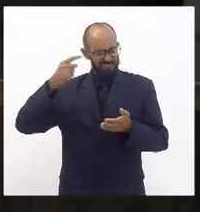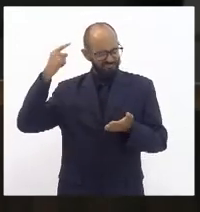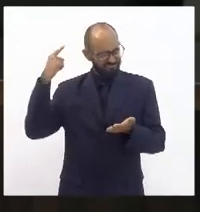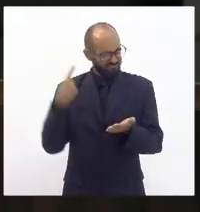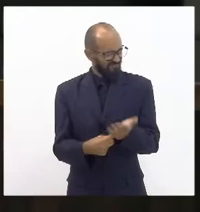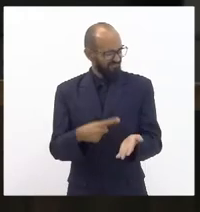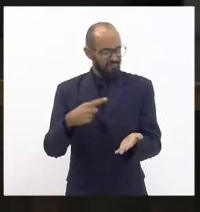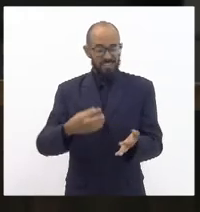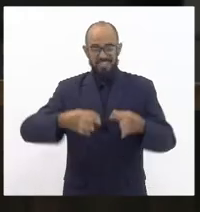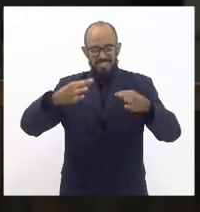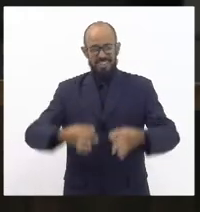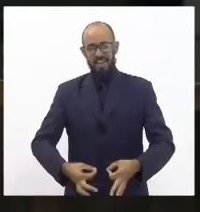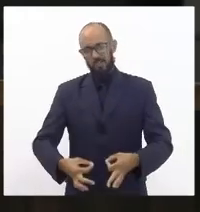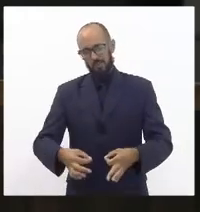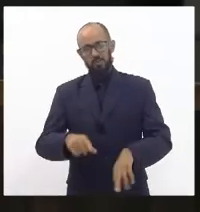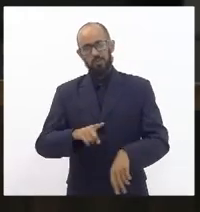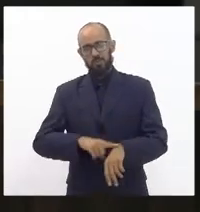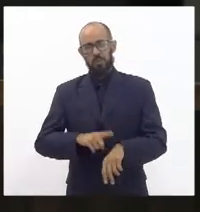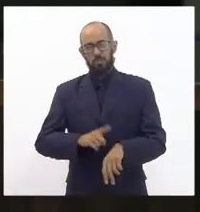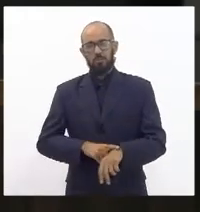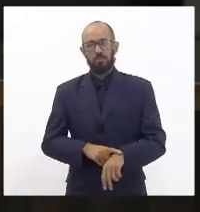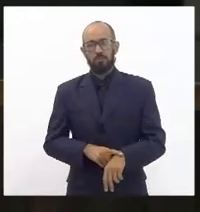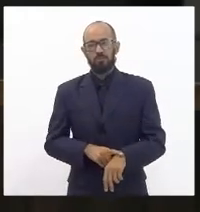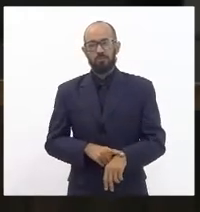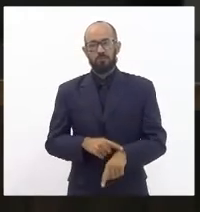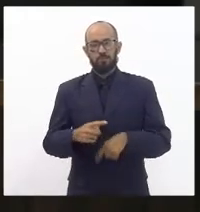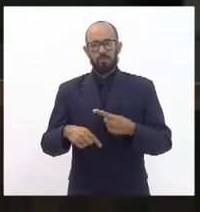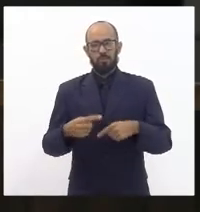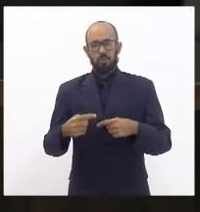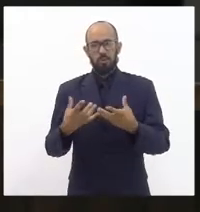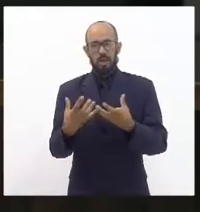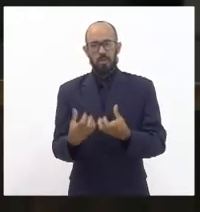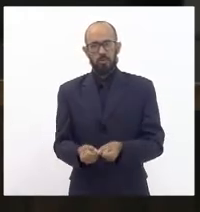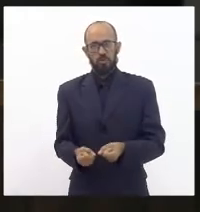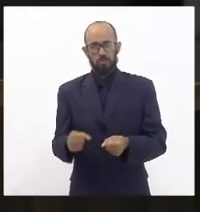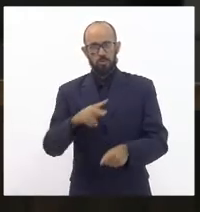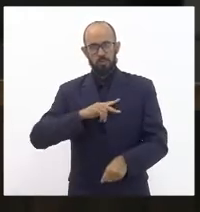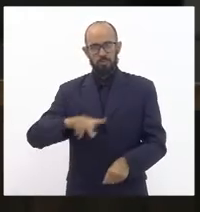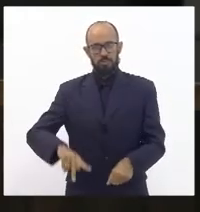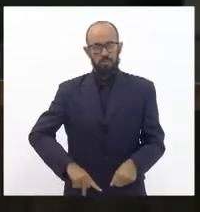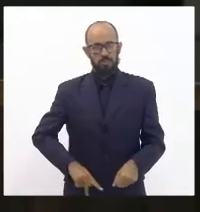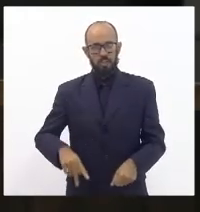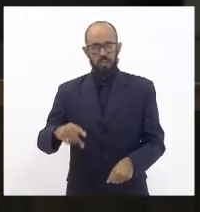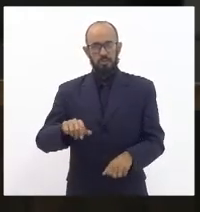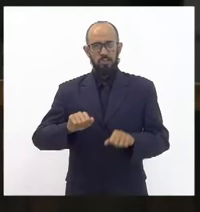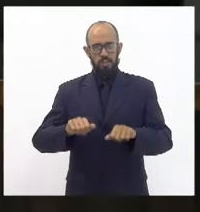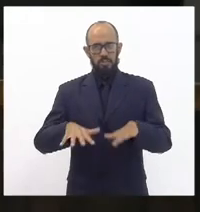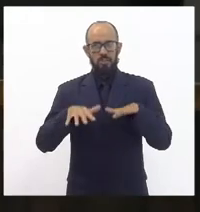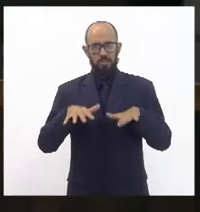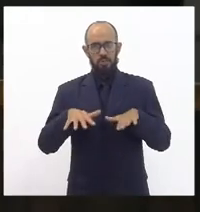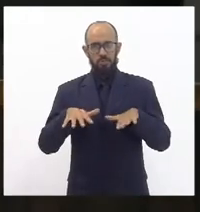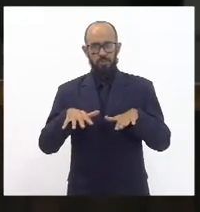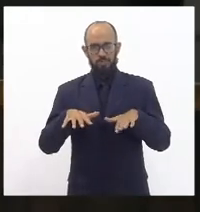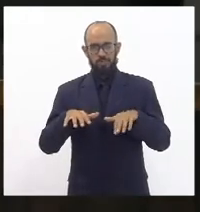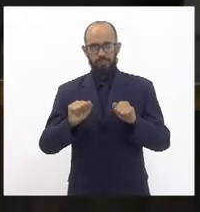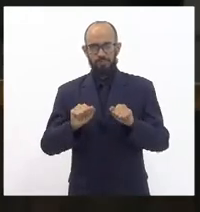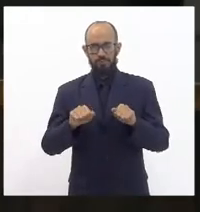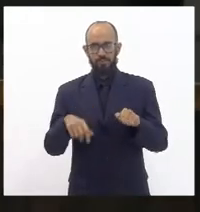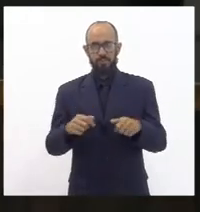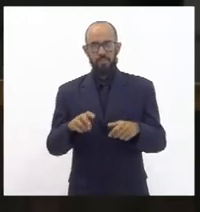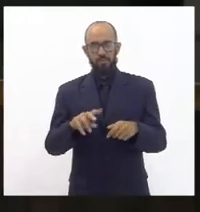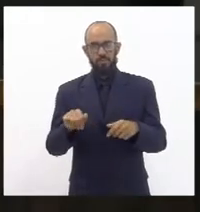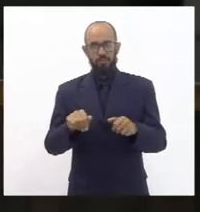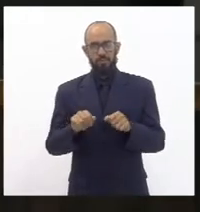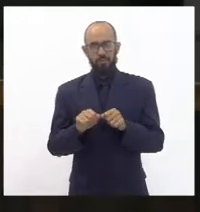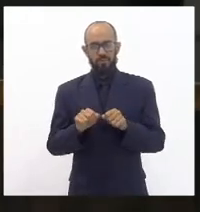seu tempo em seguida assumiu a presidência dessa dessa seção e